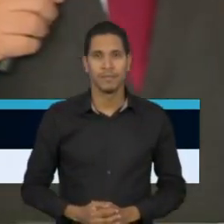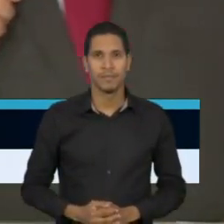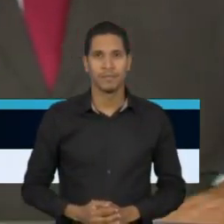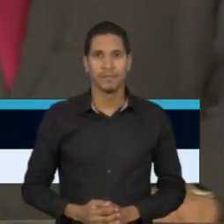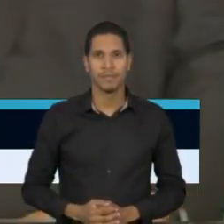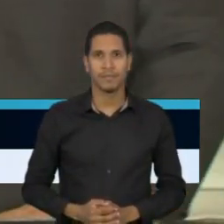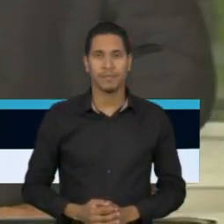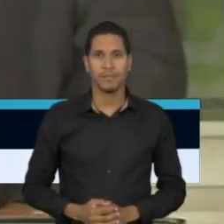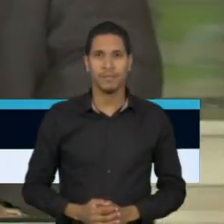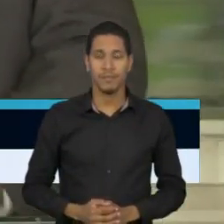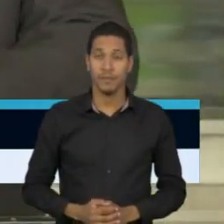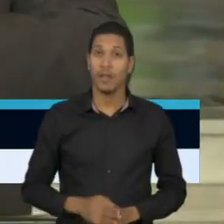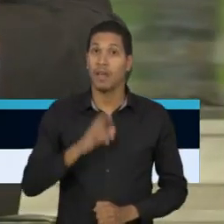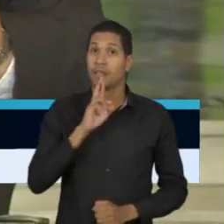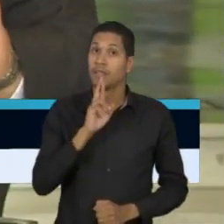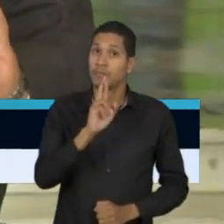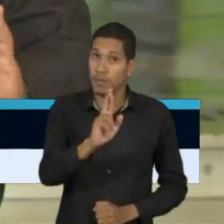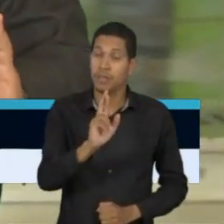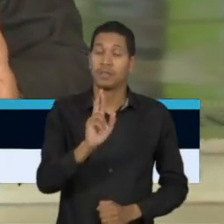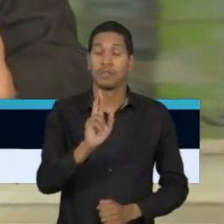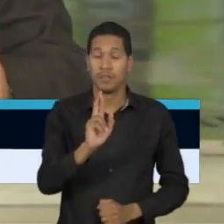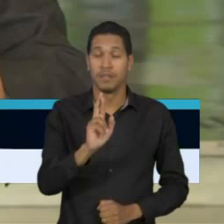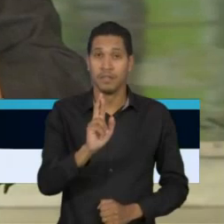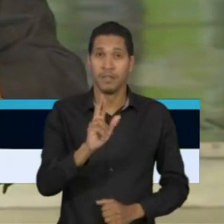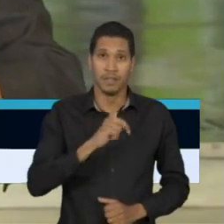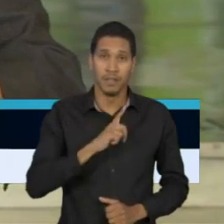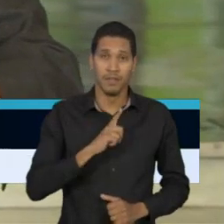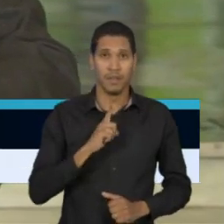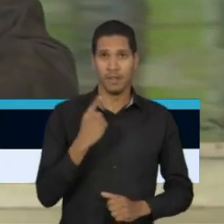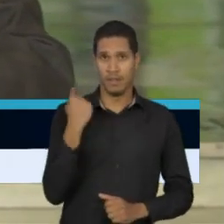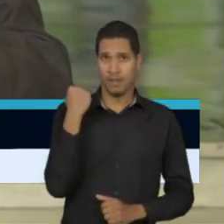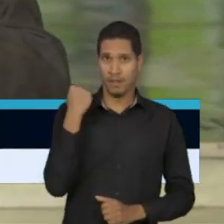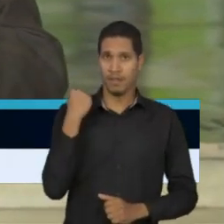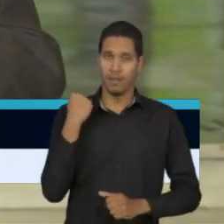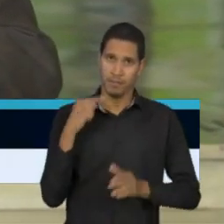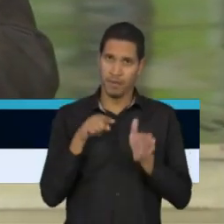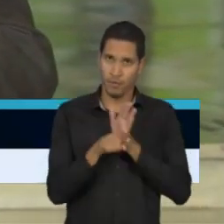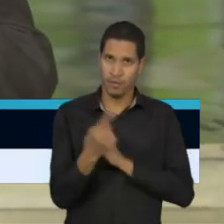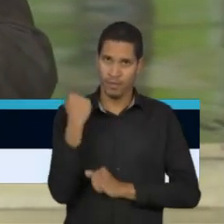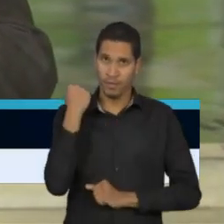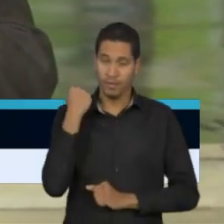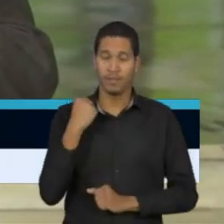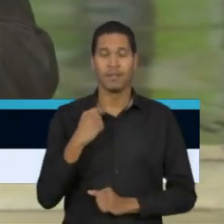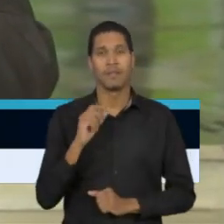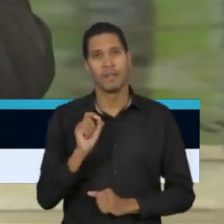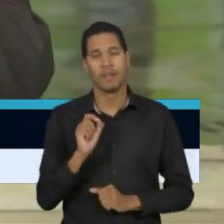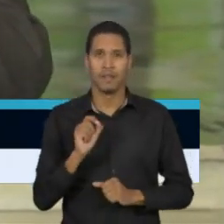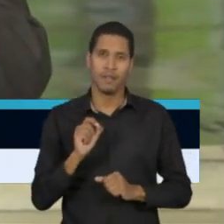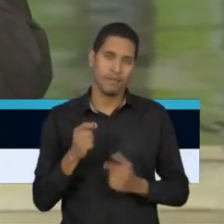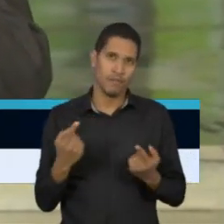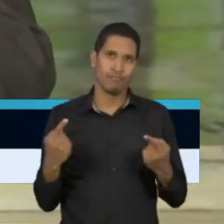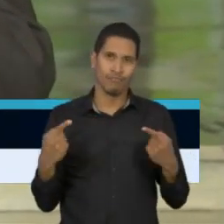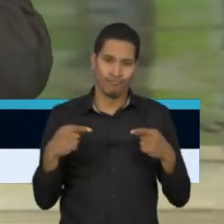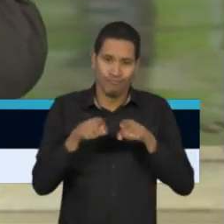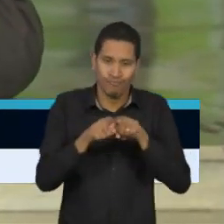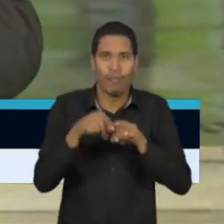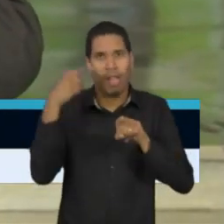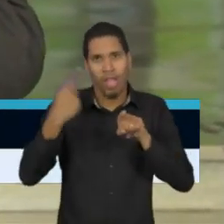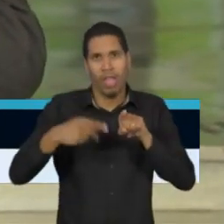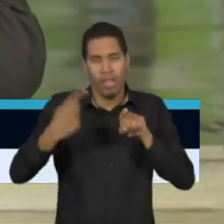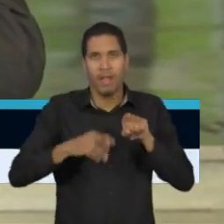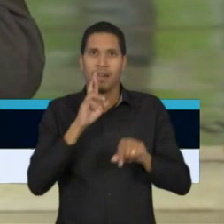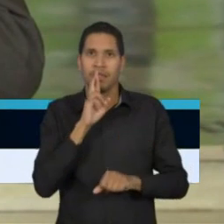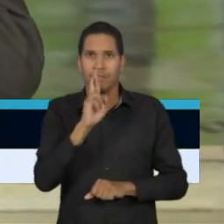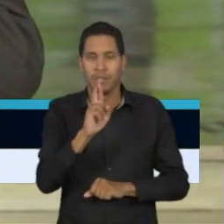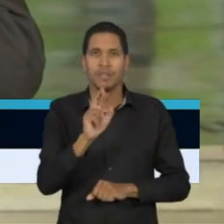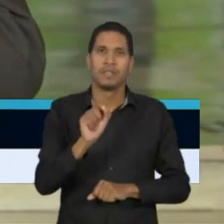Veja, a resposta que eu dei à pergunta anterior faz parte também desta resposta